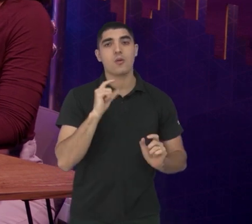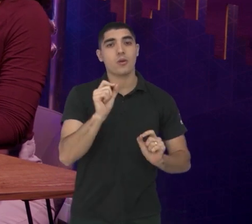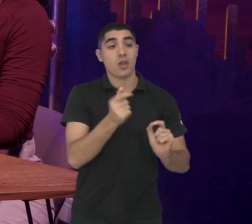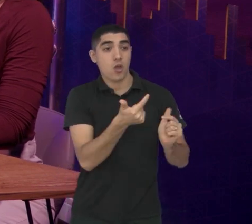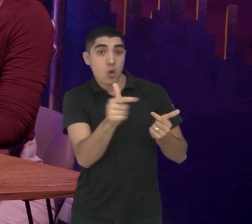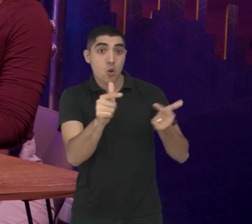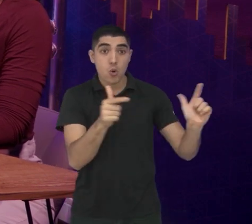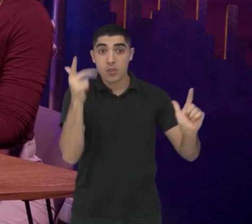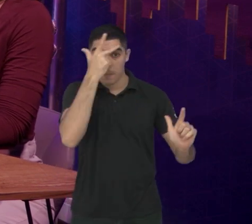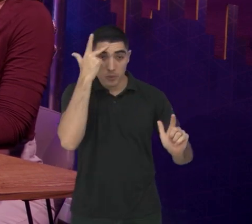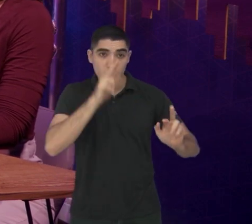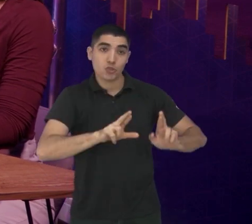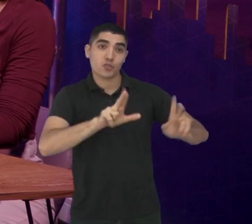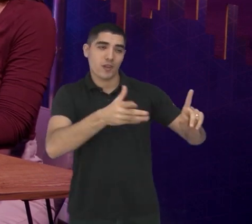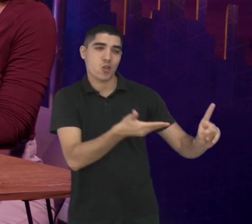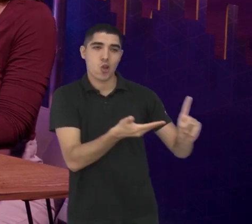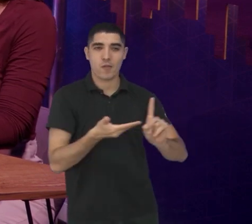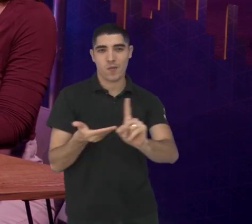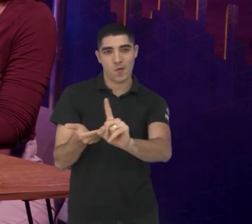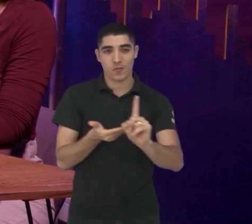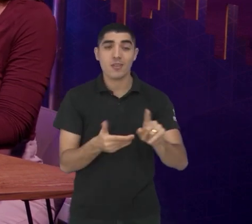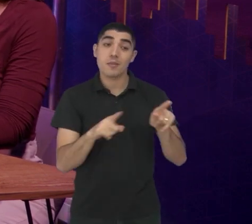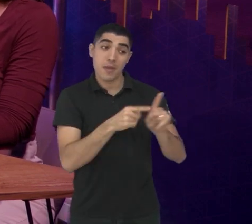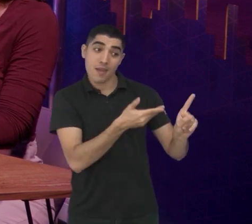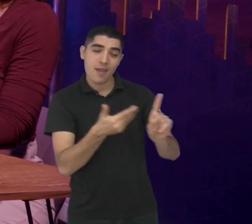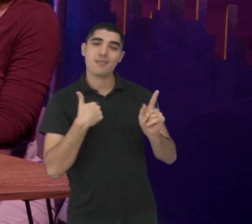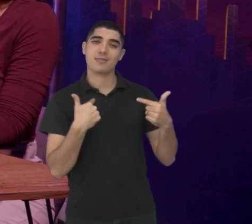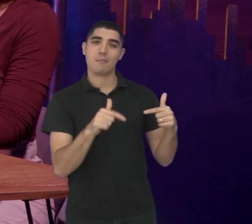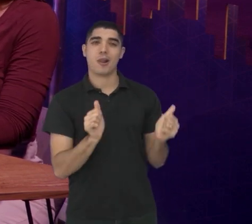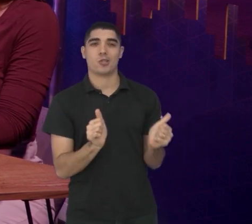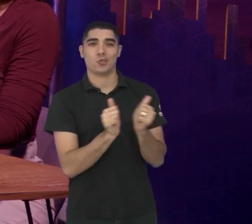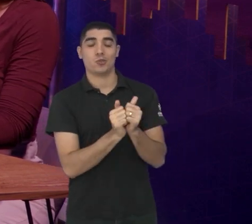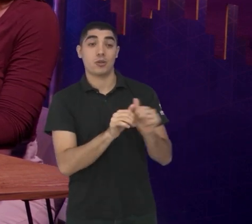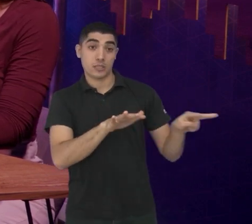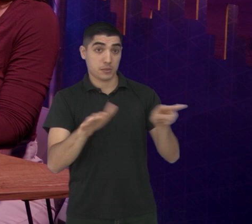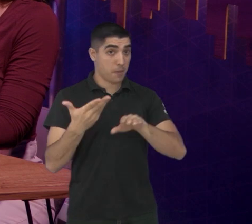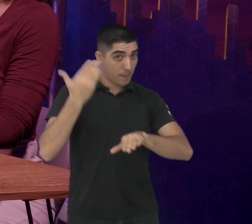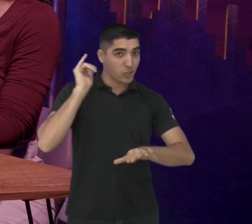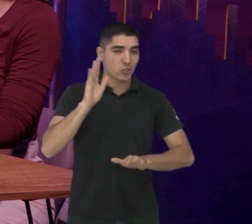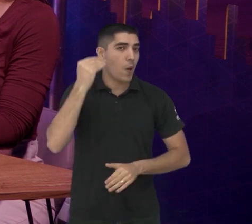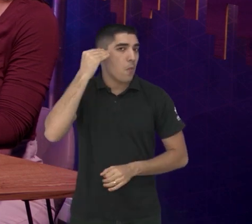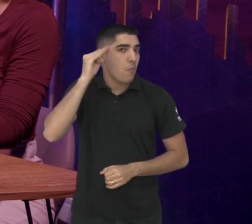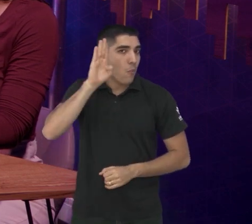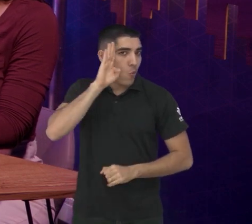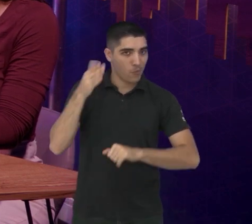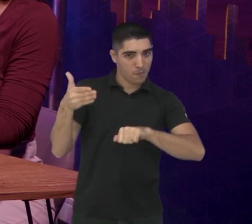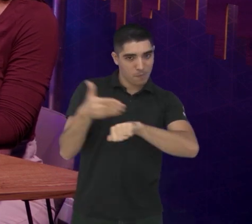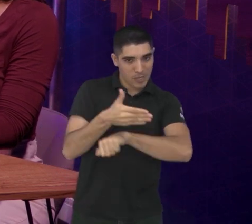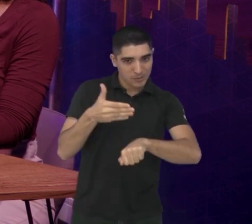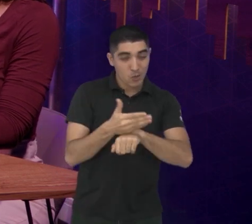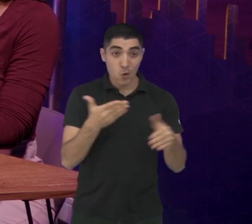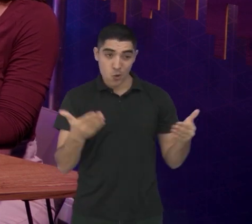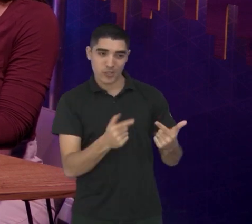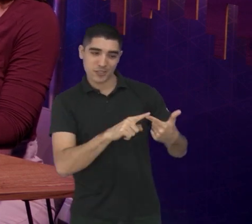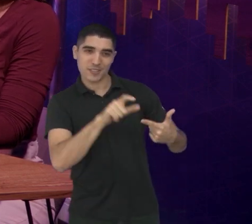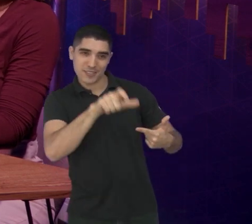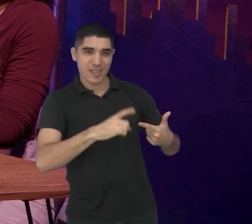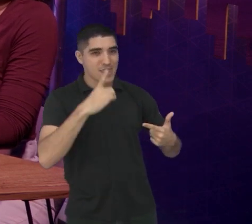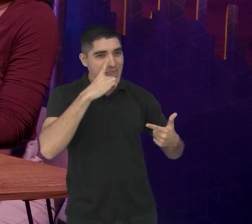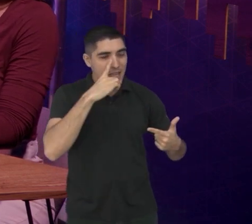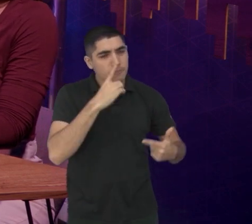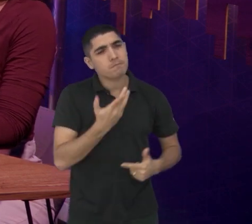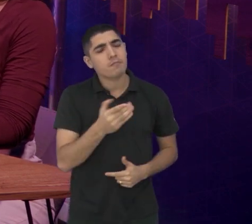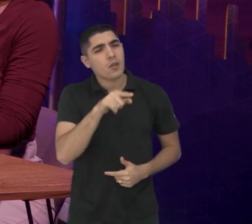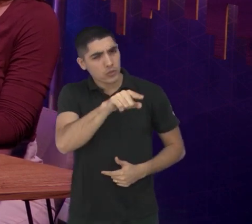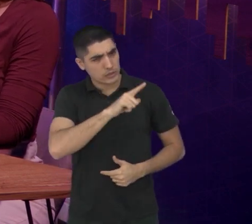eu vou receber um convidado diferente, que na verdade também são meus colegas de trabalho, né? Na semana passada o Bruno tava por aqui, hoje